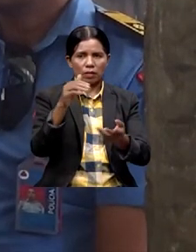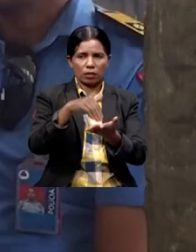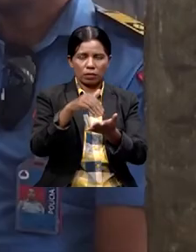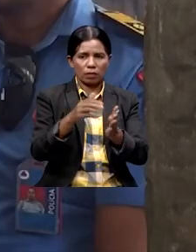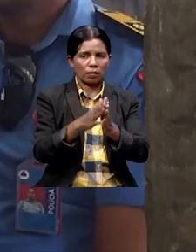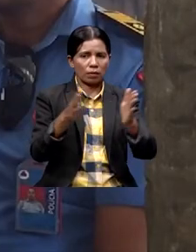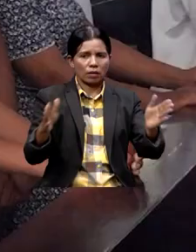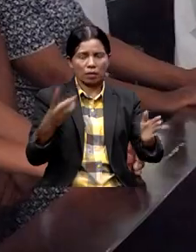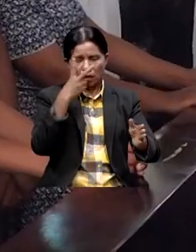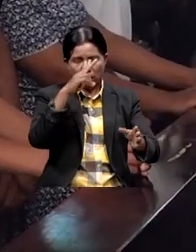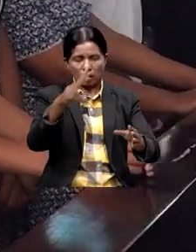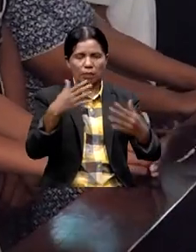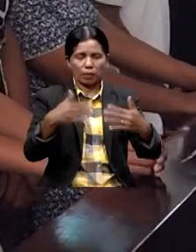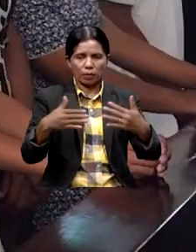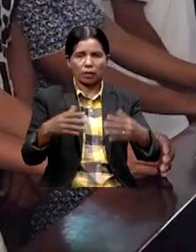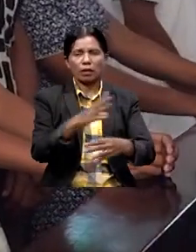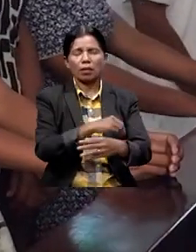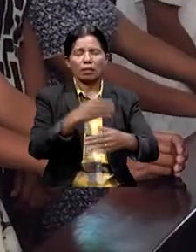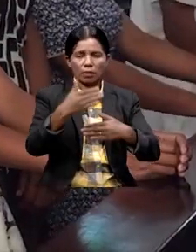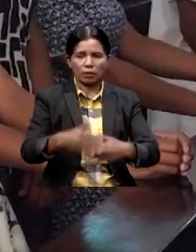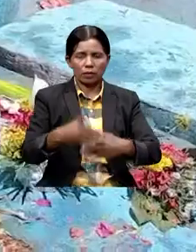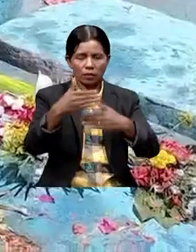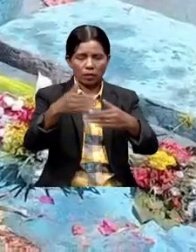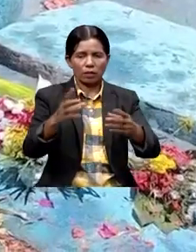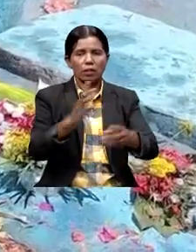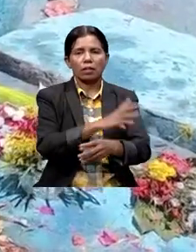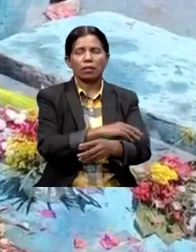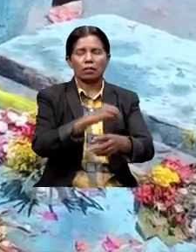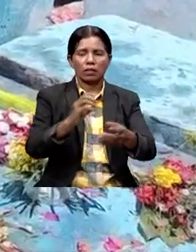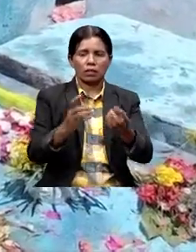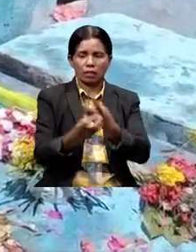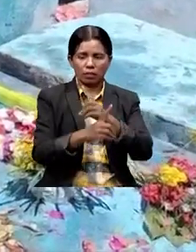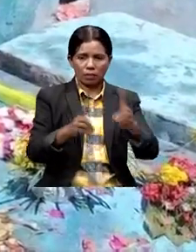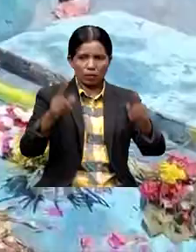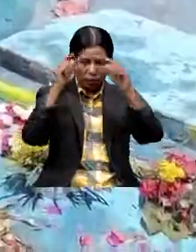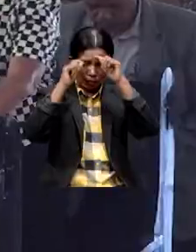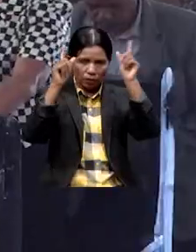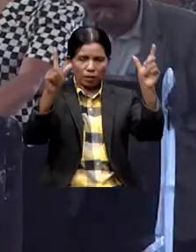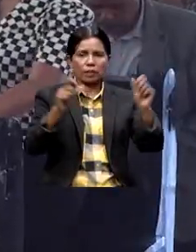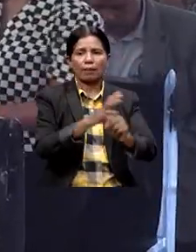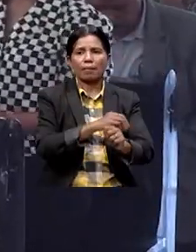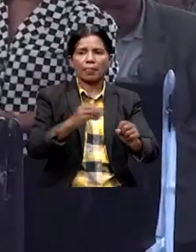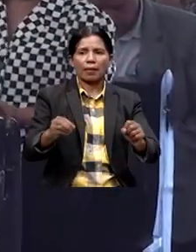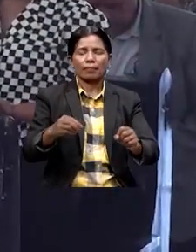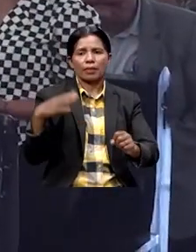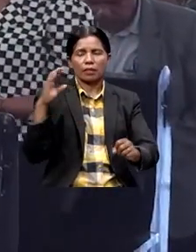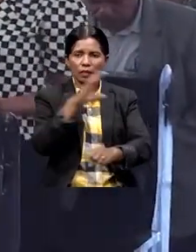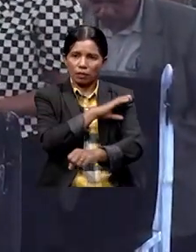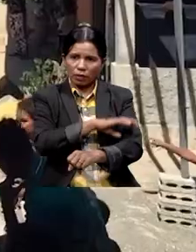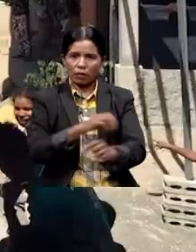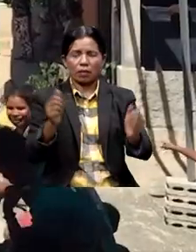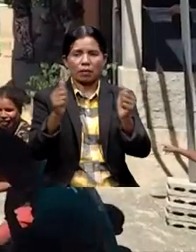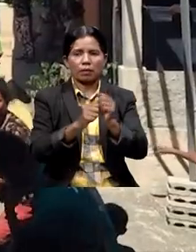de luta para o processo de desenvolvimento e a Timor-Leste, e a comemoração né, autoridade civil no segurança, Ramuto